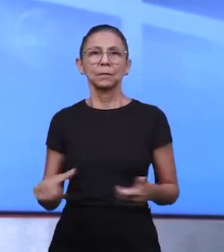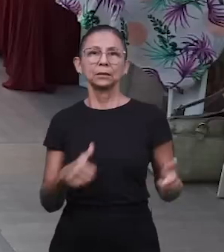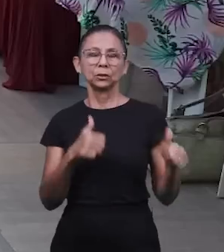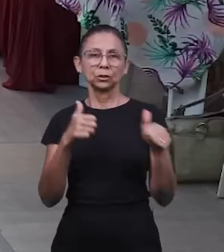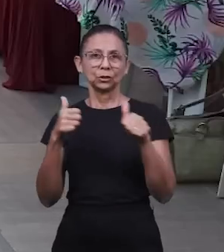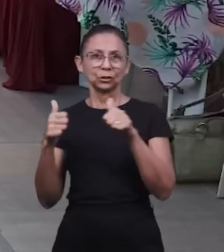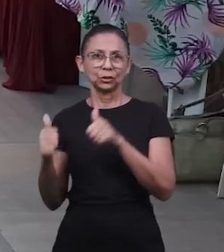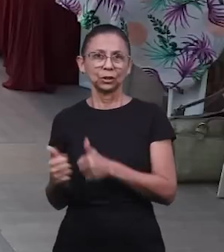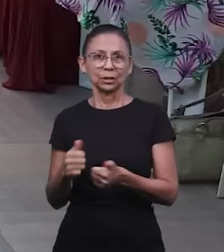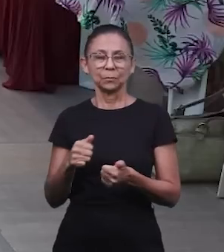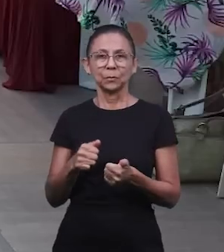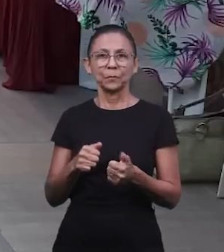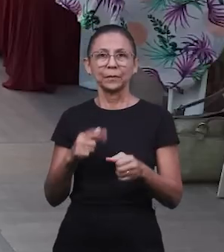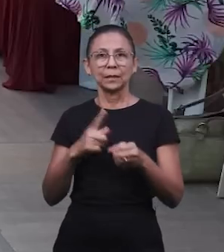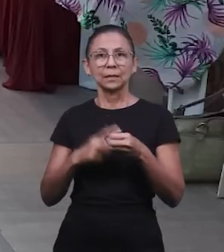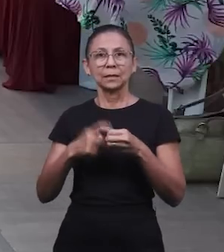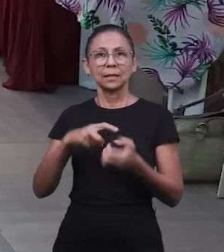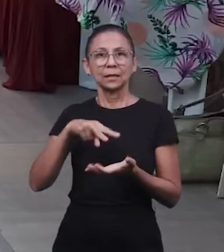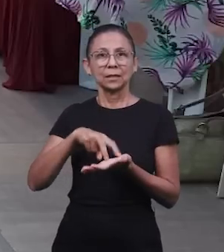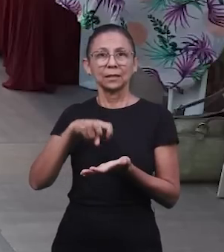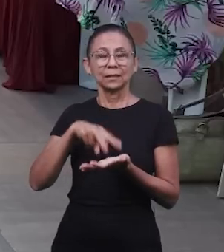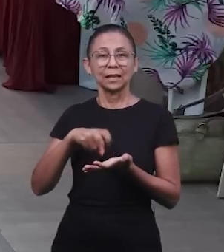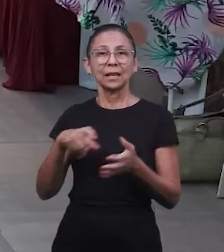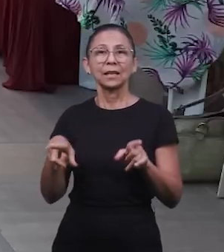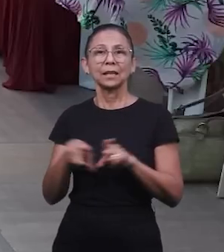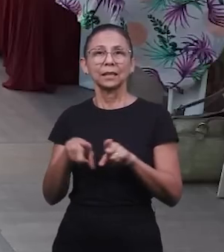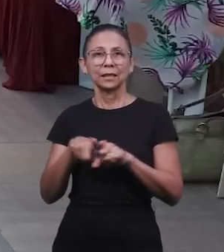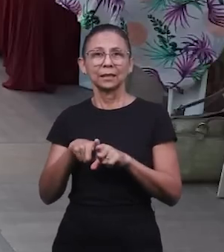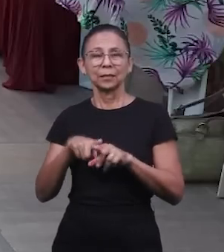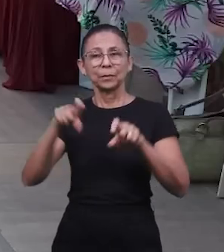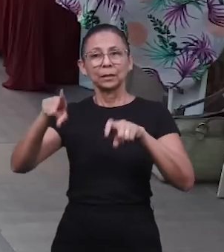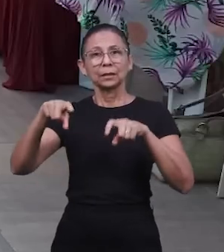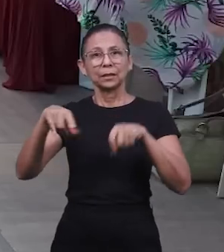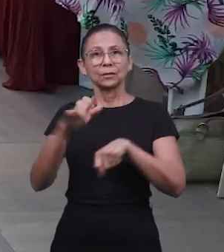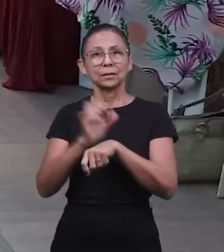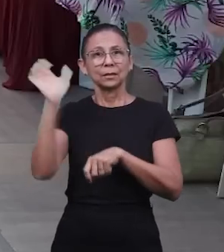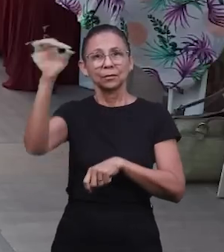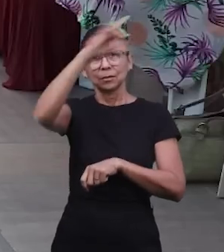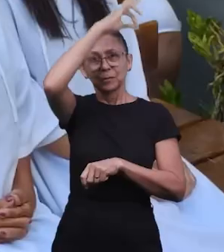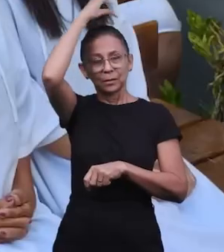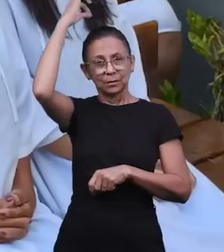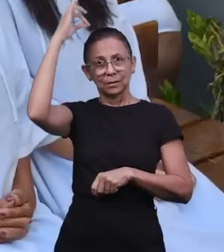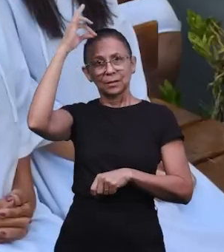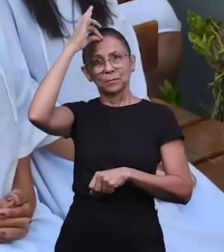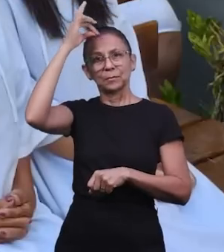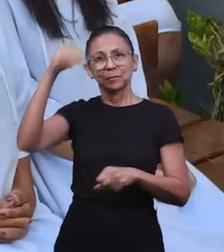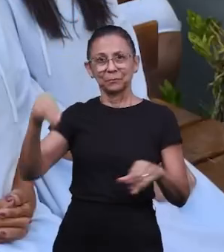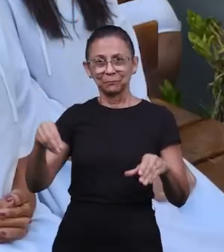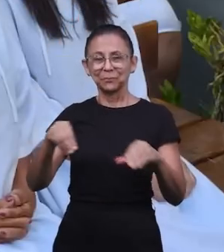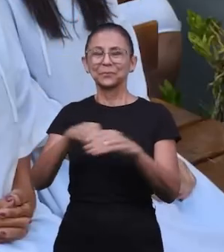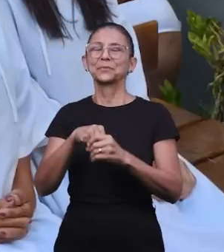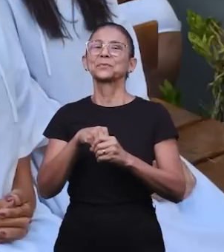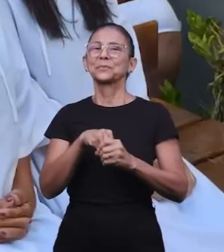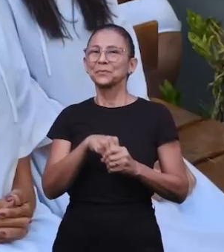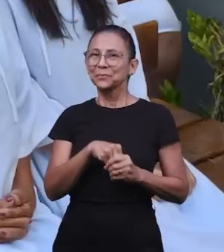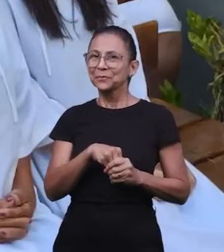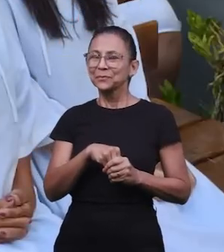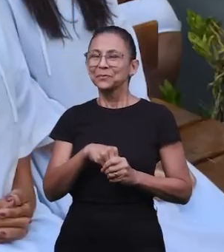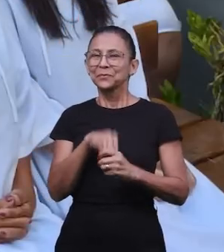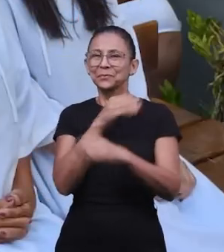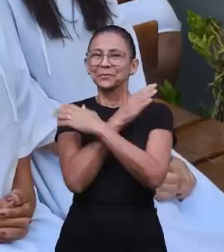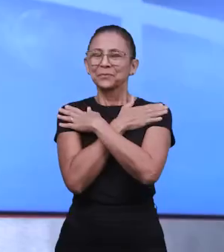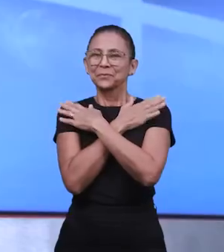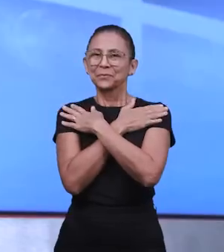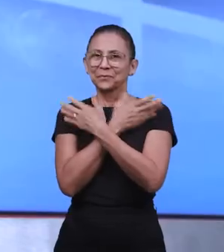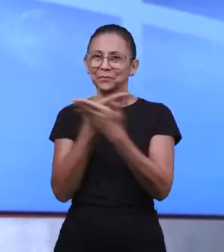cidade de Alegre e outra também aqui em Pedro Canário, no interior. Esses 2 municípios fazem parte aqui do estado do Espírito Santo. Um